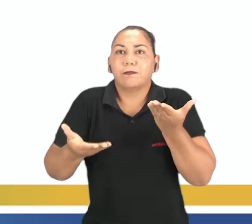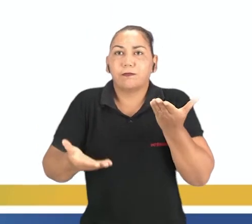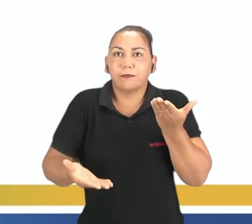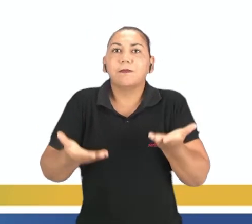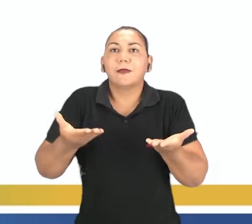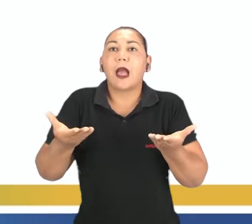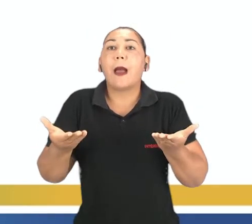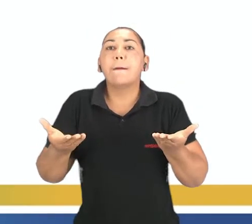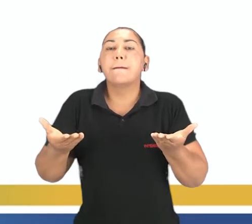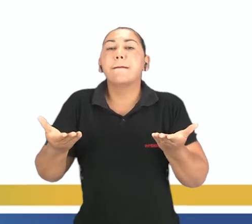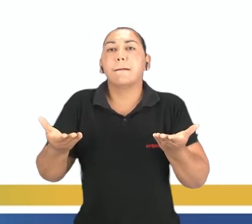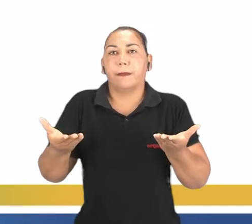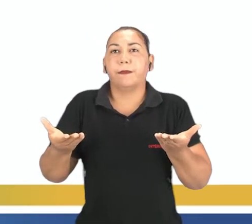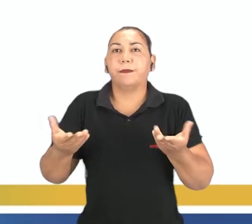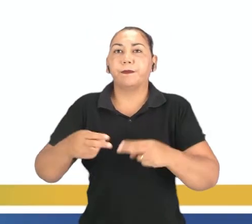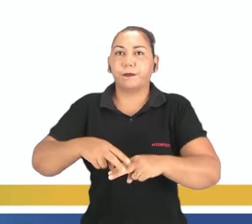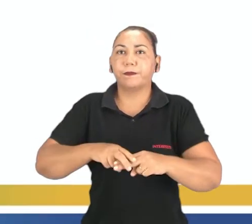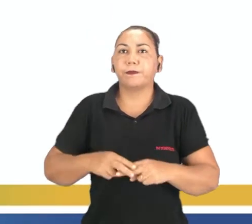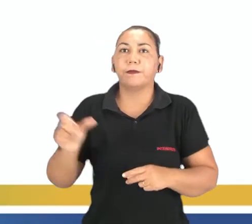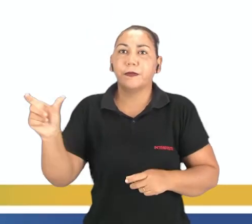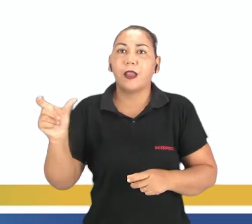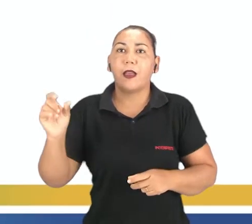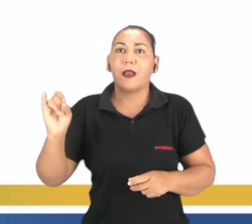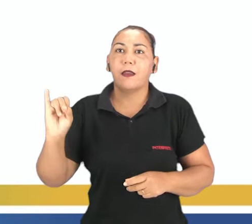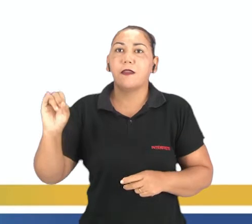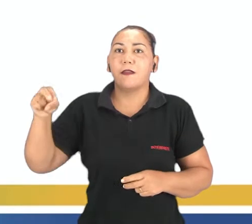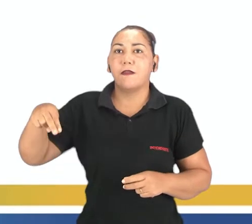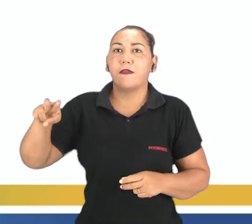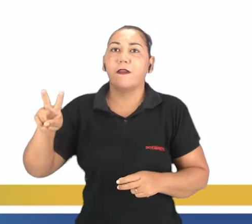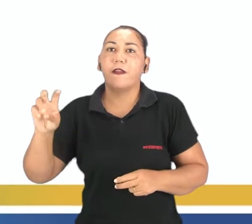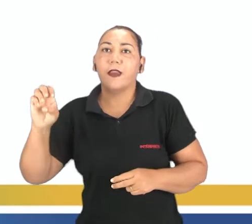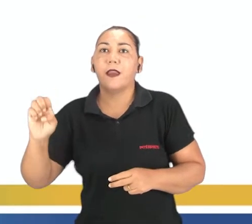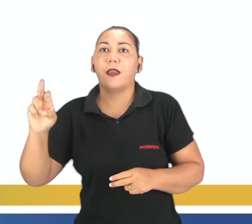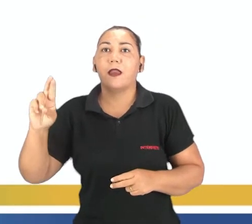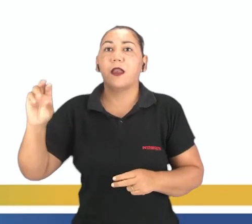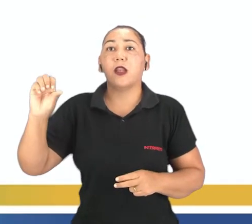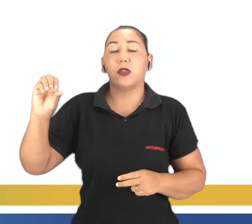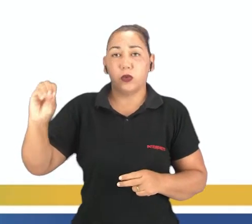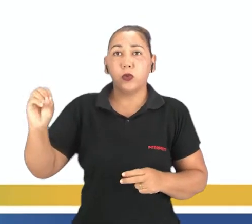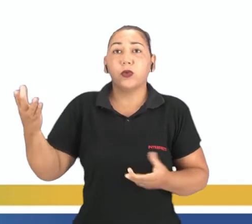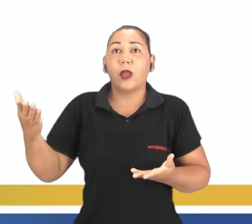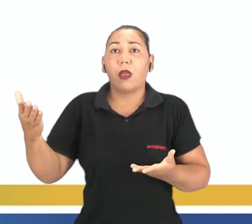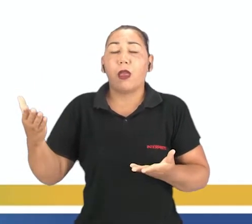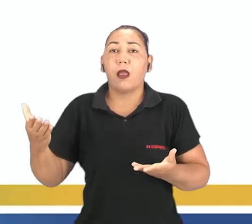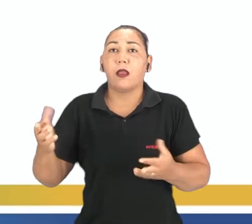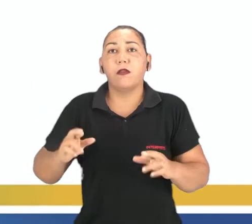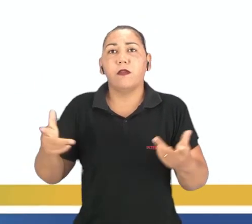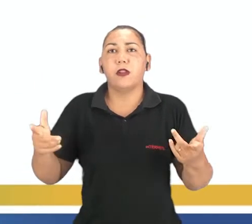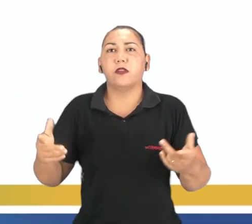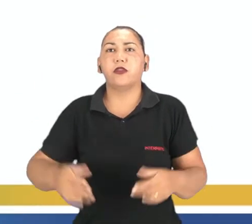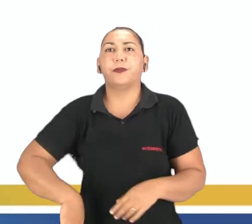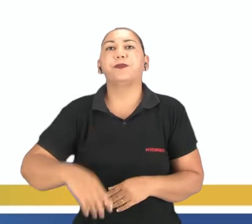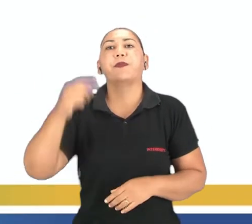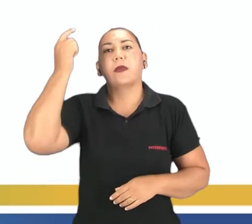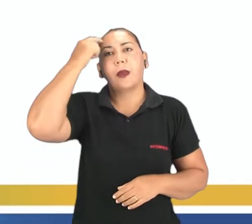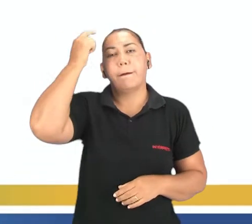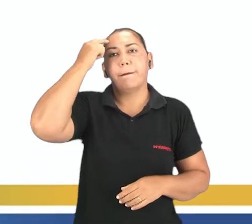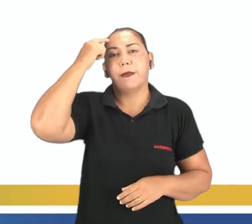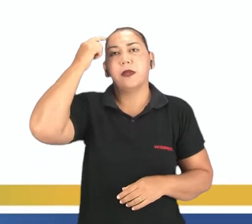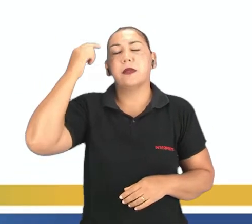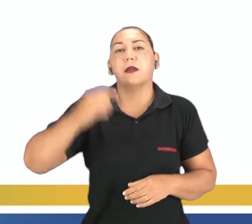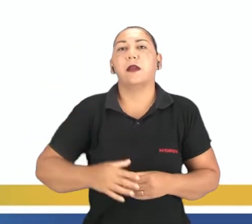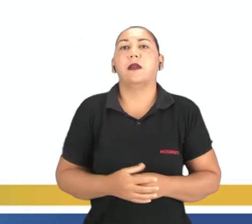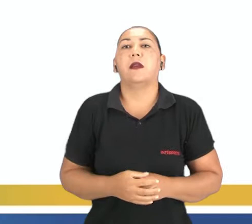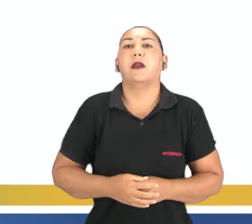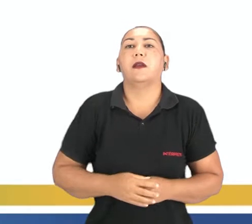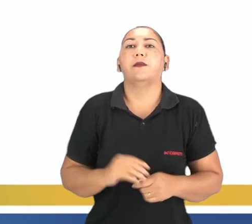chamada de inversa, né? Então, um exemplo disso é, vamos pensar numa fábrica de sapato, né, que possui 25